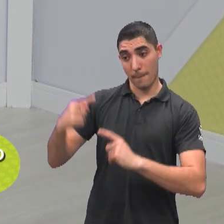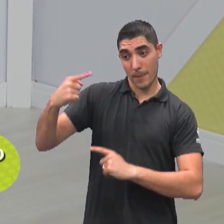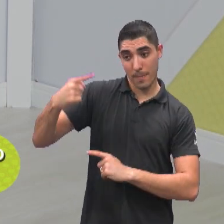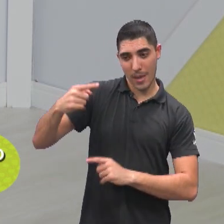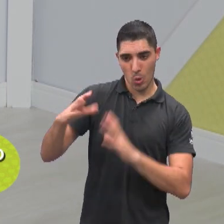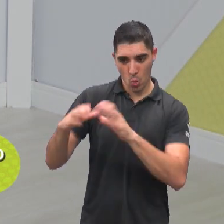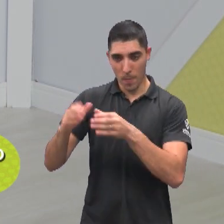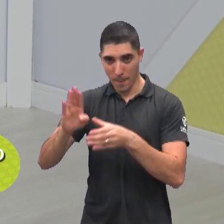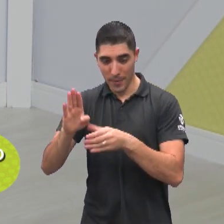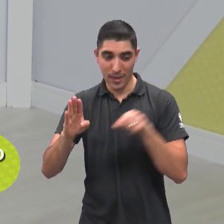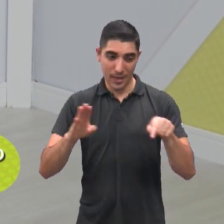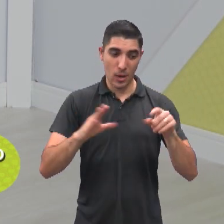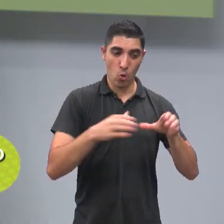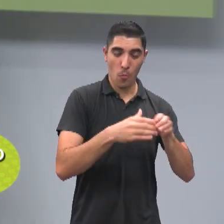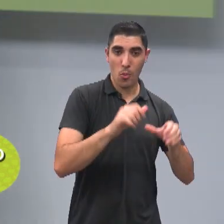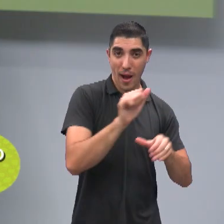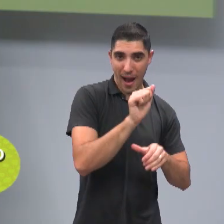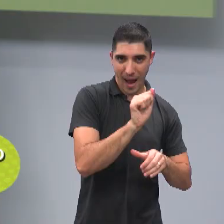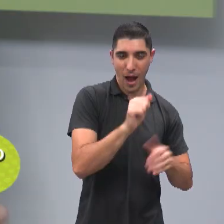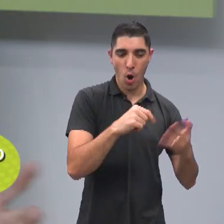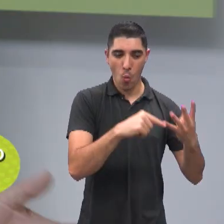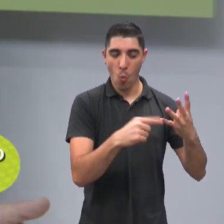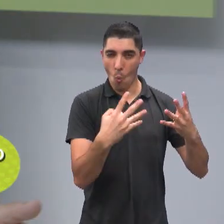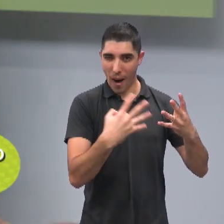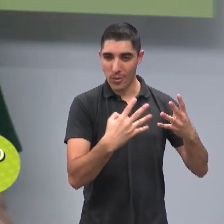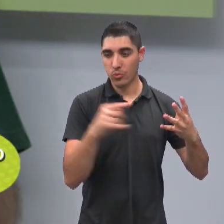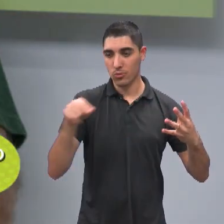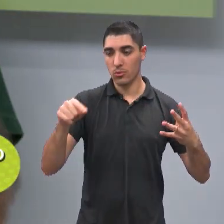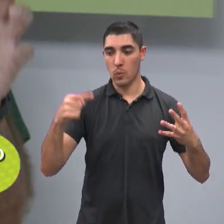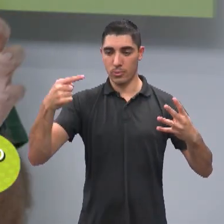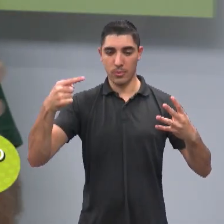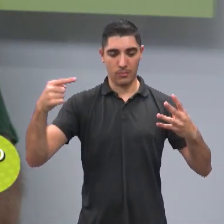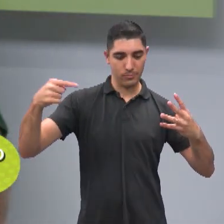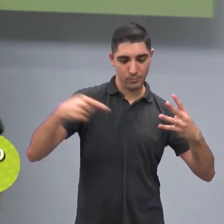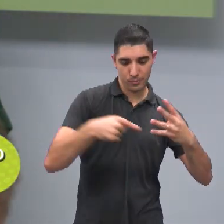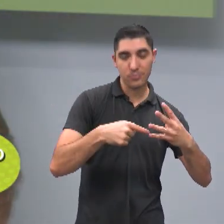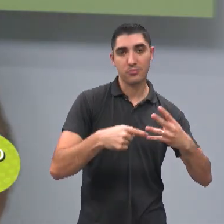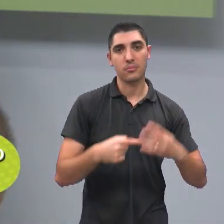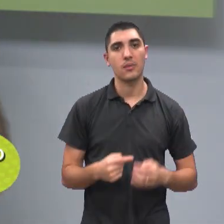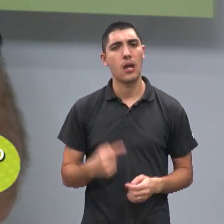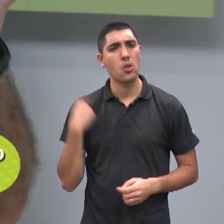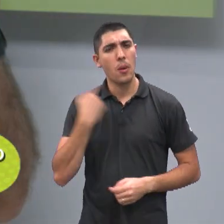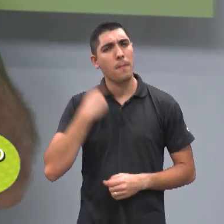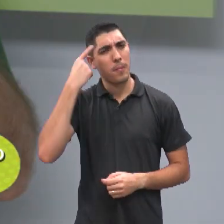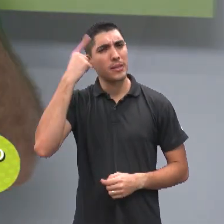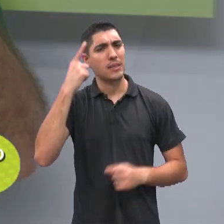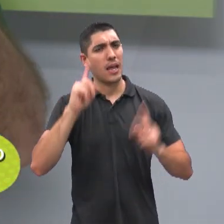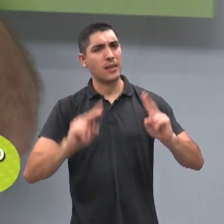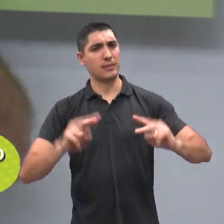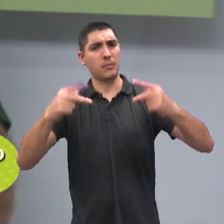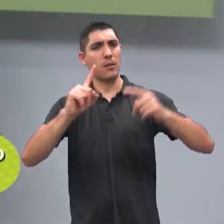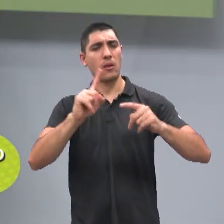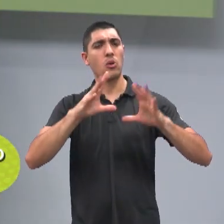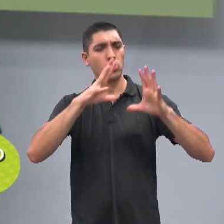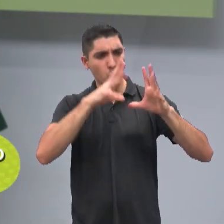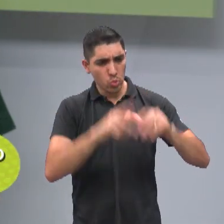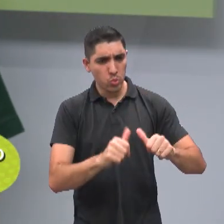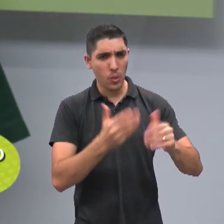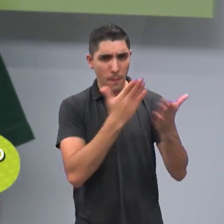japonês, pedreira para o São José. A gente achava que as informações que a gente tinha era que era semifinal, mas aí classifica todo mundo no grupo,